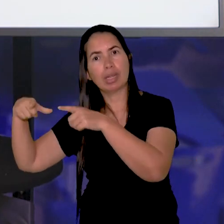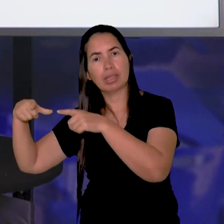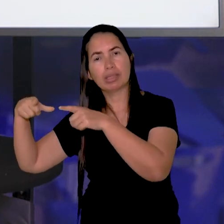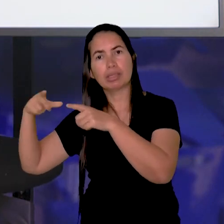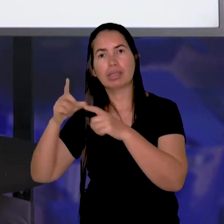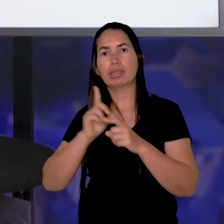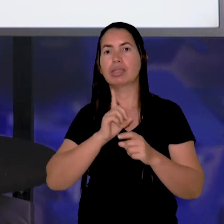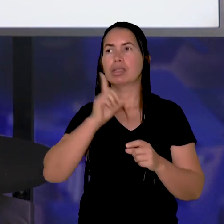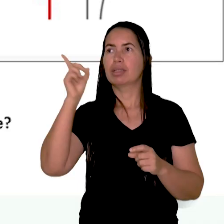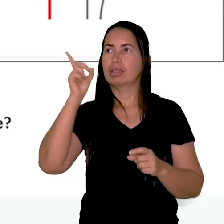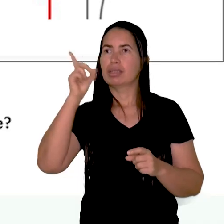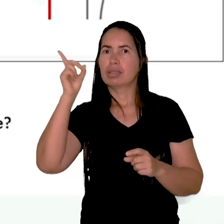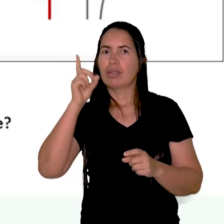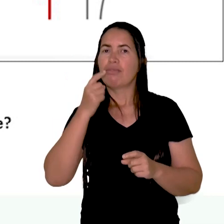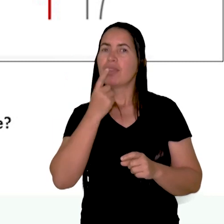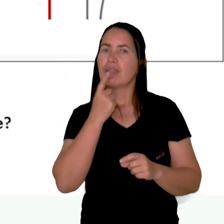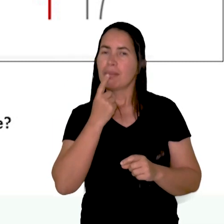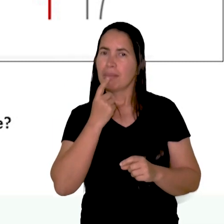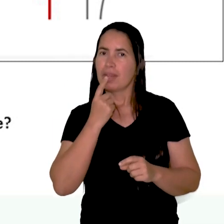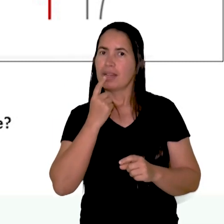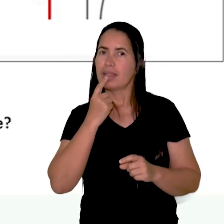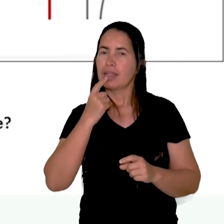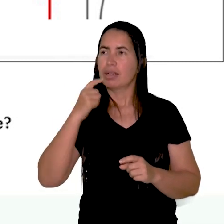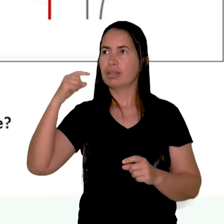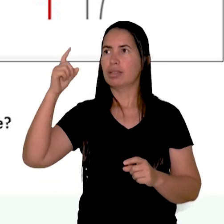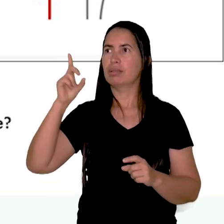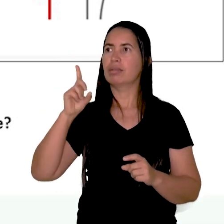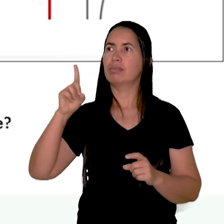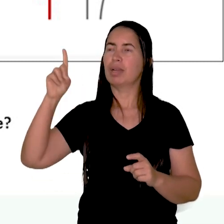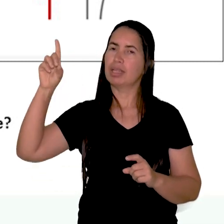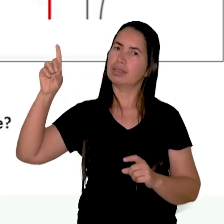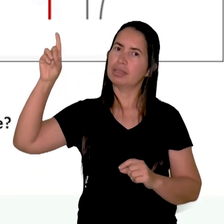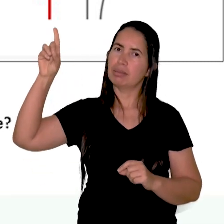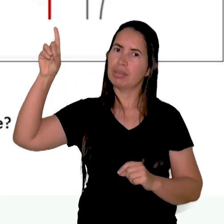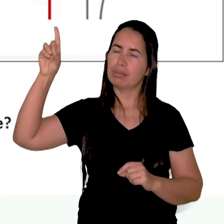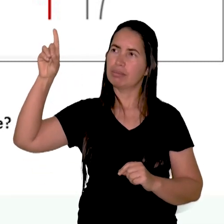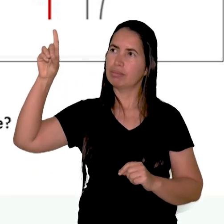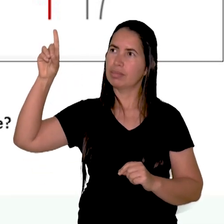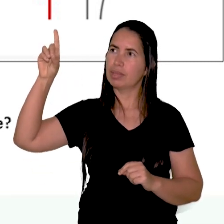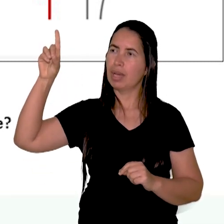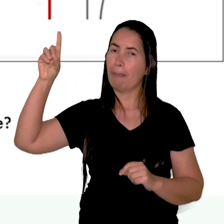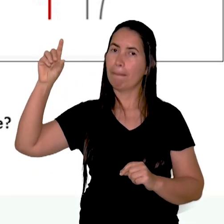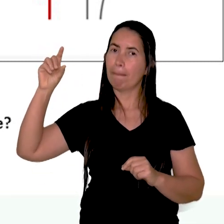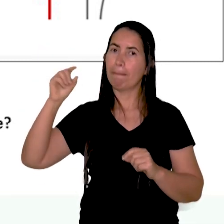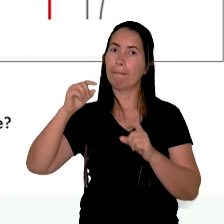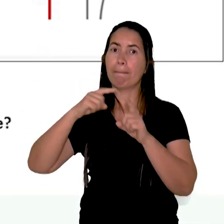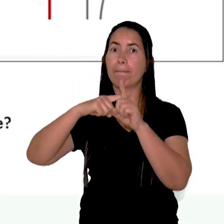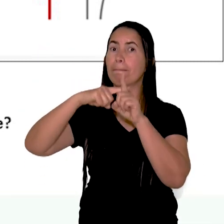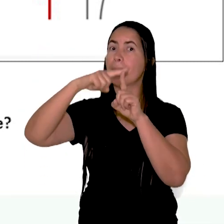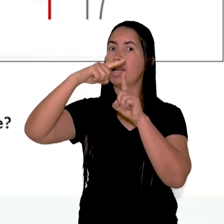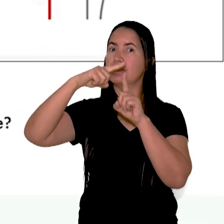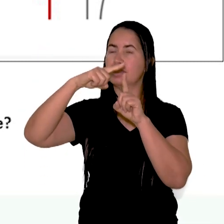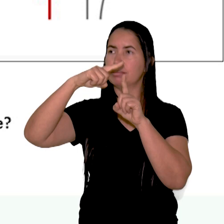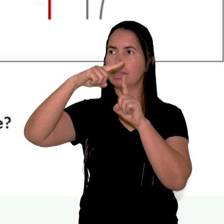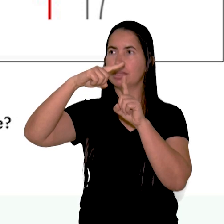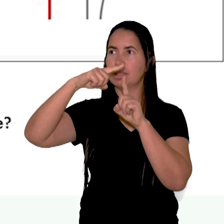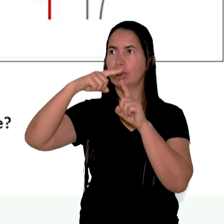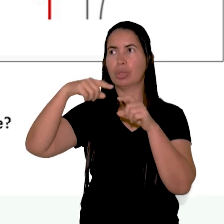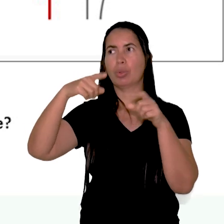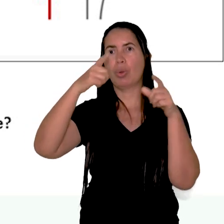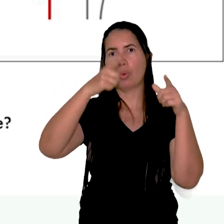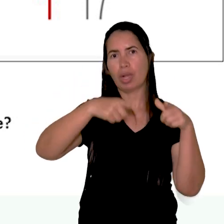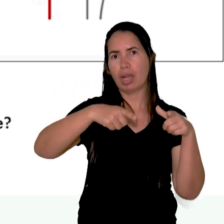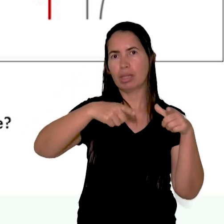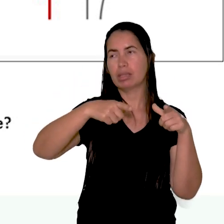a setinha vermelha está apontando para cima, é a máxima, tanto de um